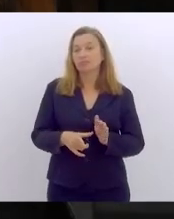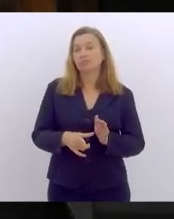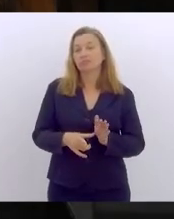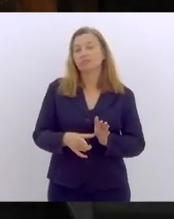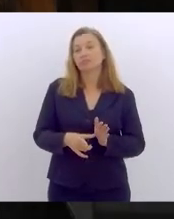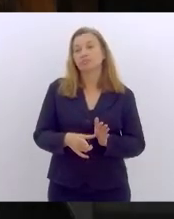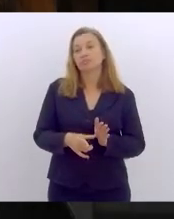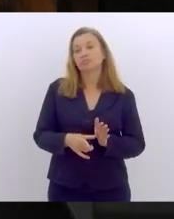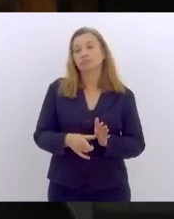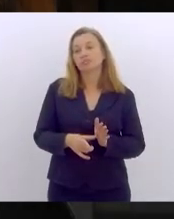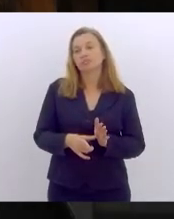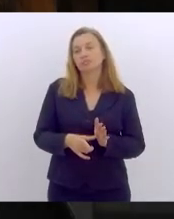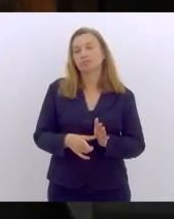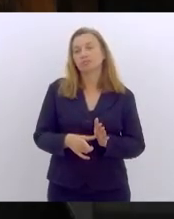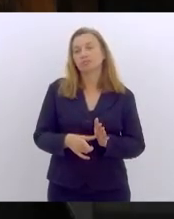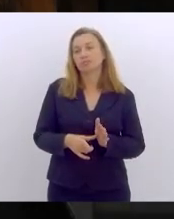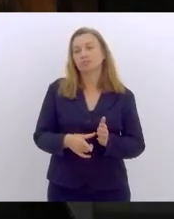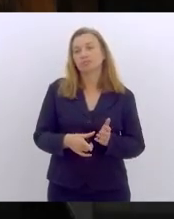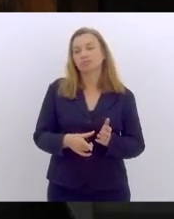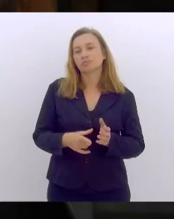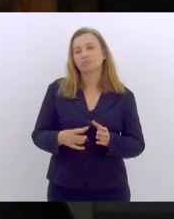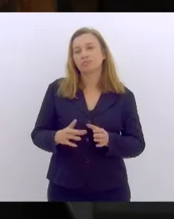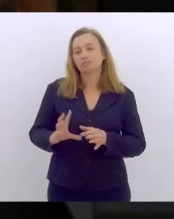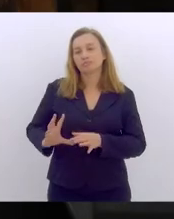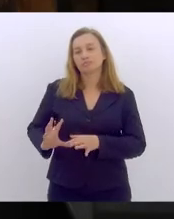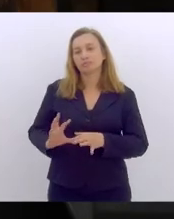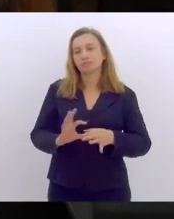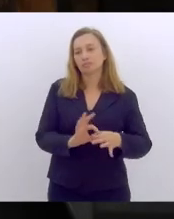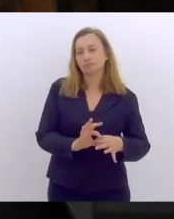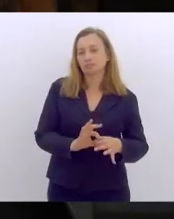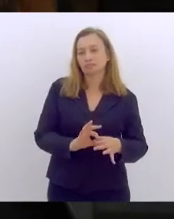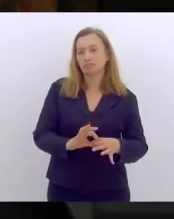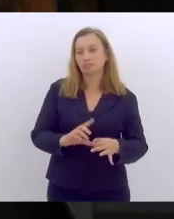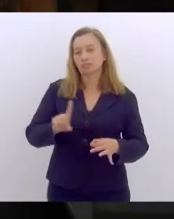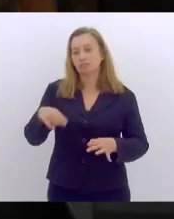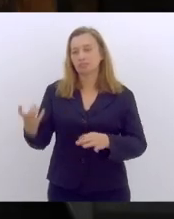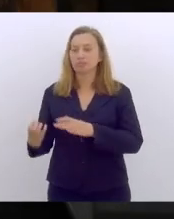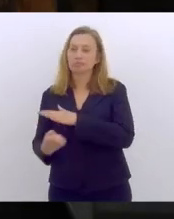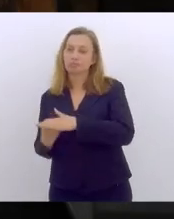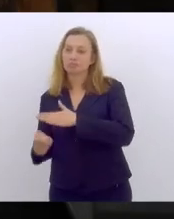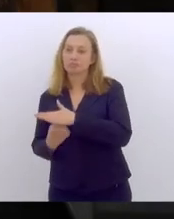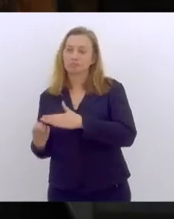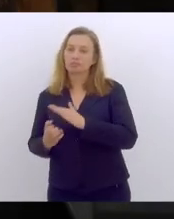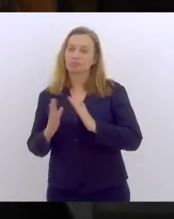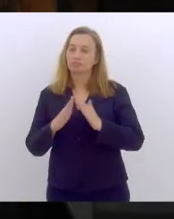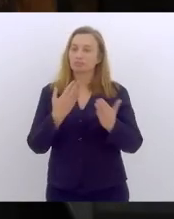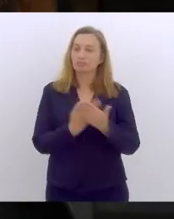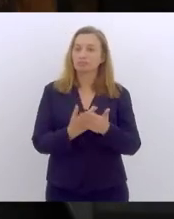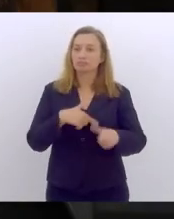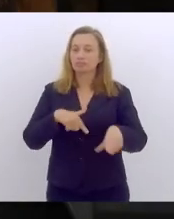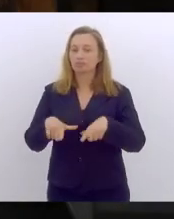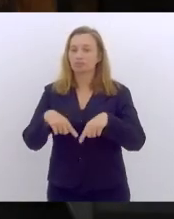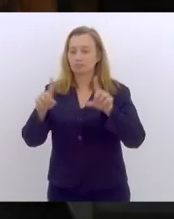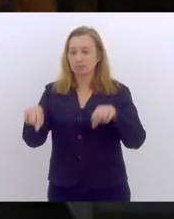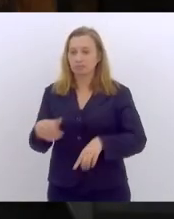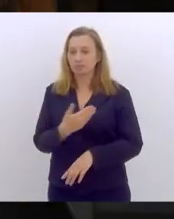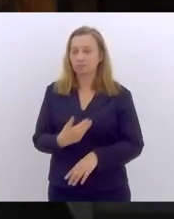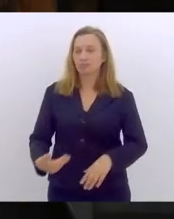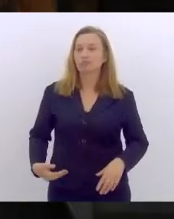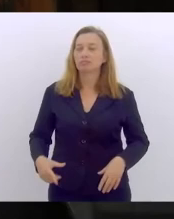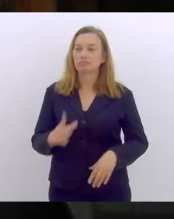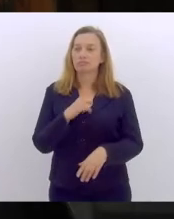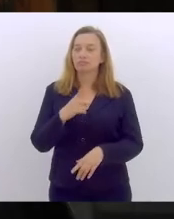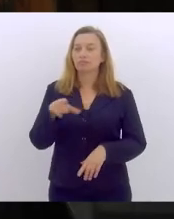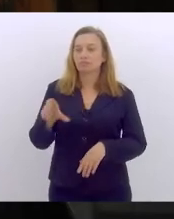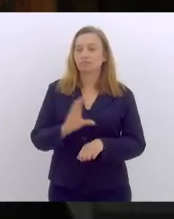que foi antecessora da FESP. SPEG era a Escola de Serviço Público. Você tinha lá que